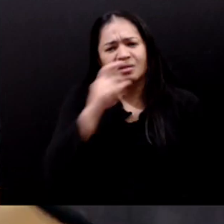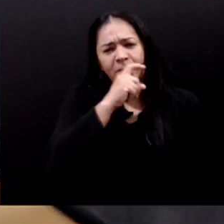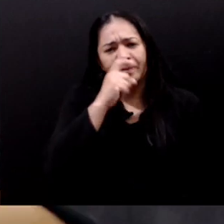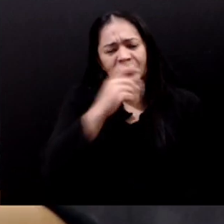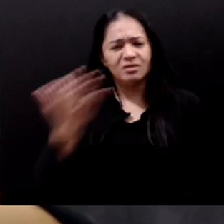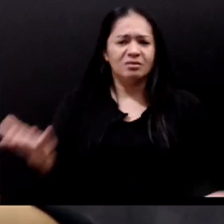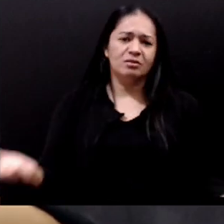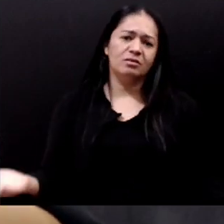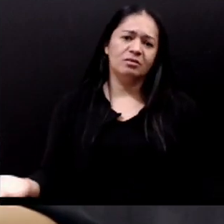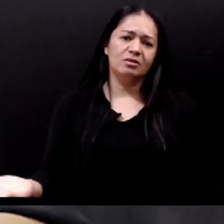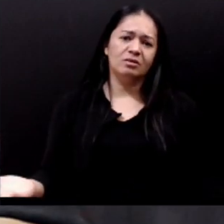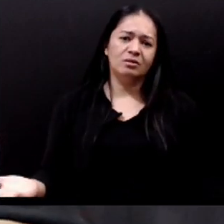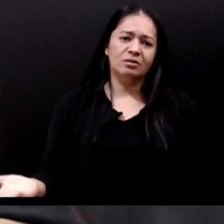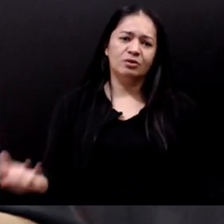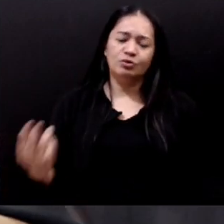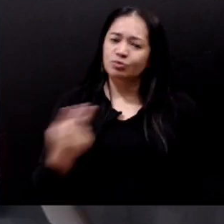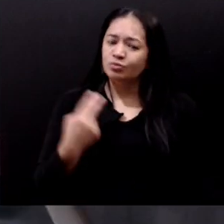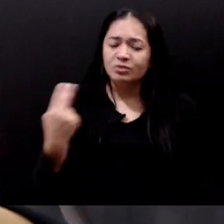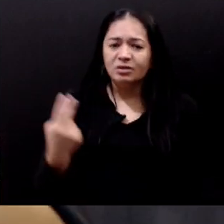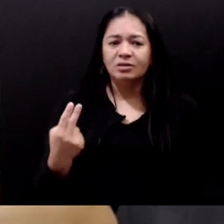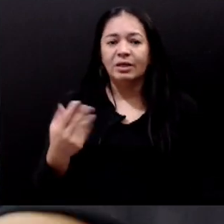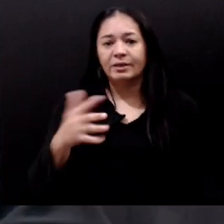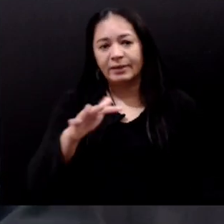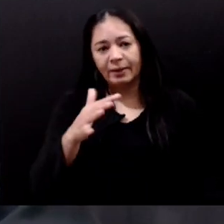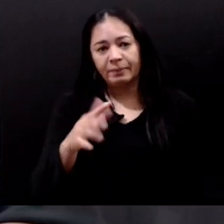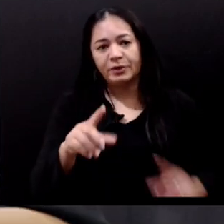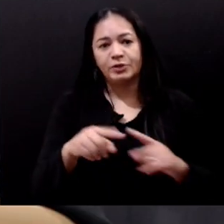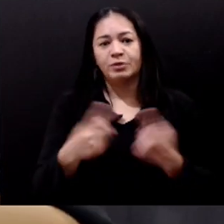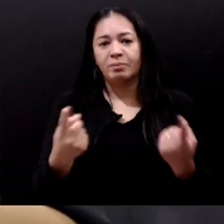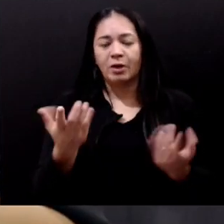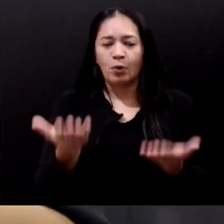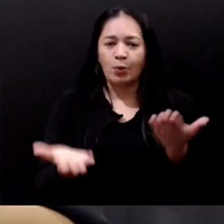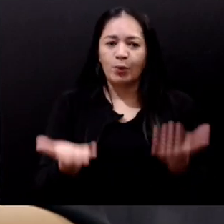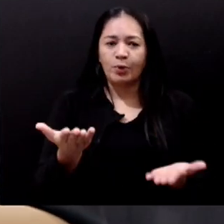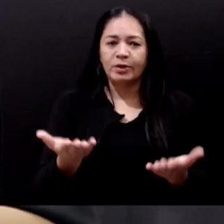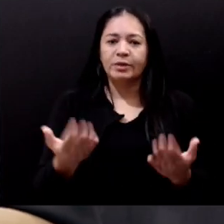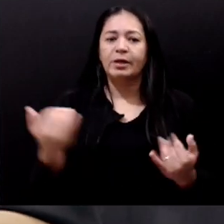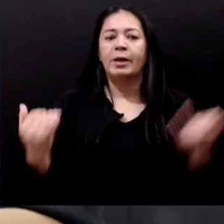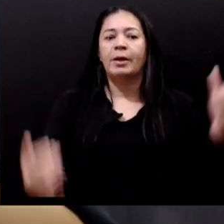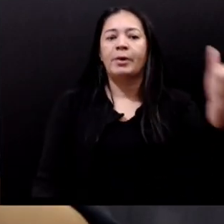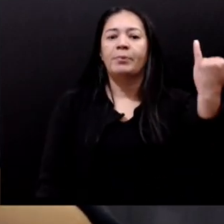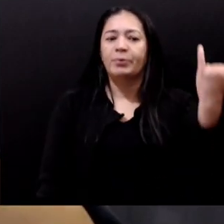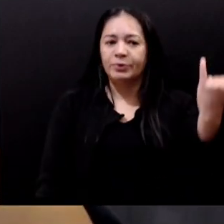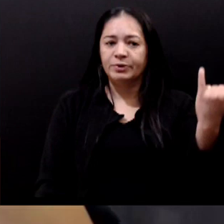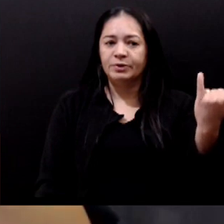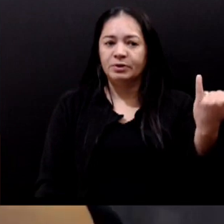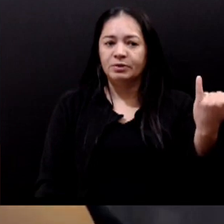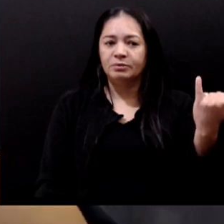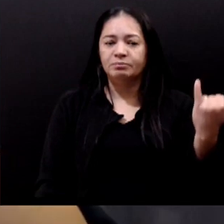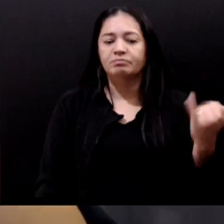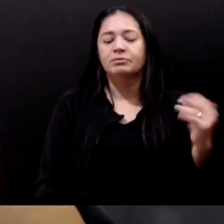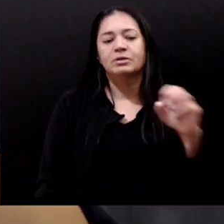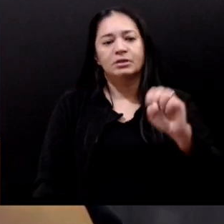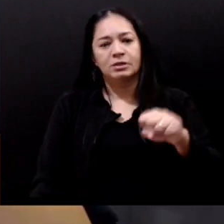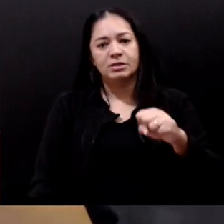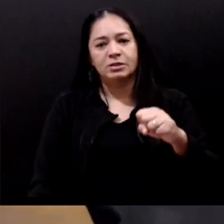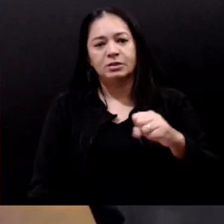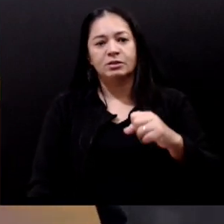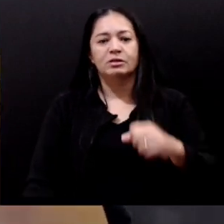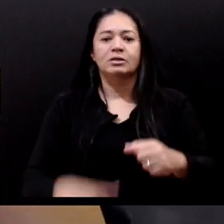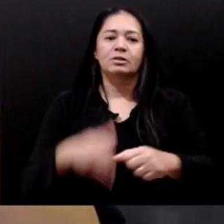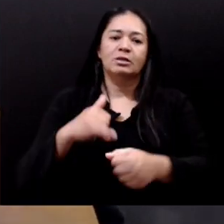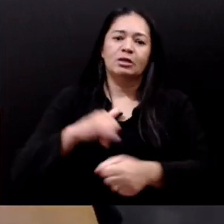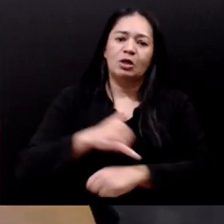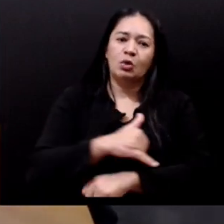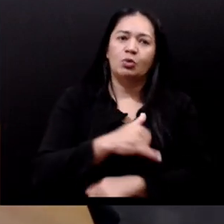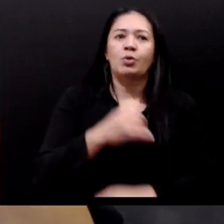Então, depende muito, mas o equilíbrio ele é essencial. Sim, as gorduras saturadas, então, por exemplo,